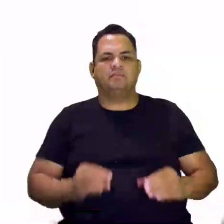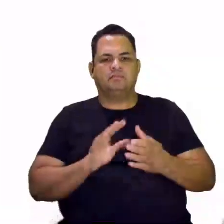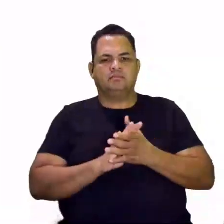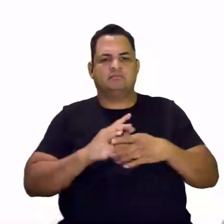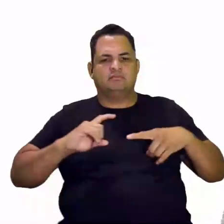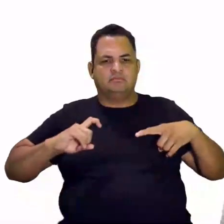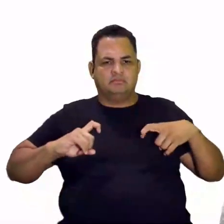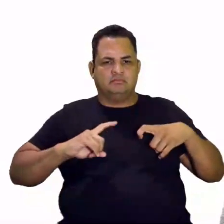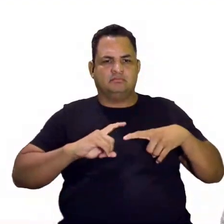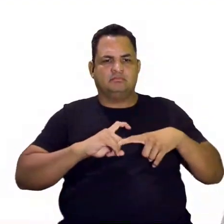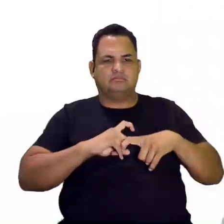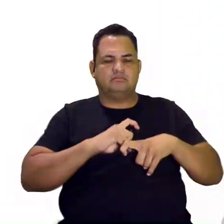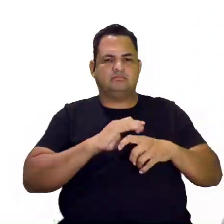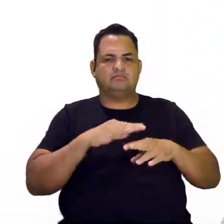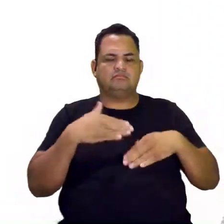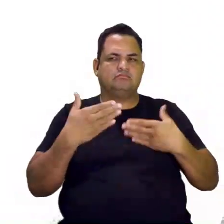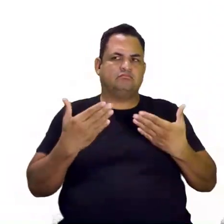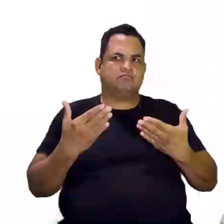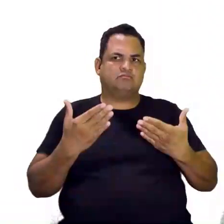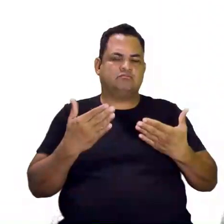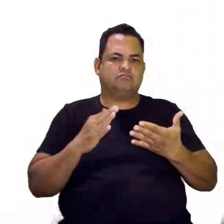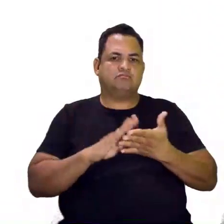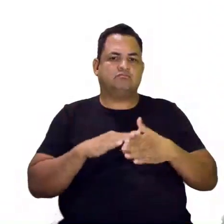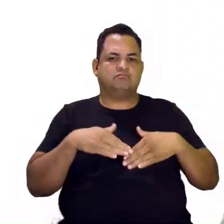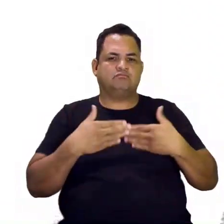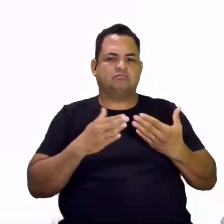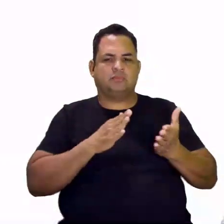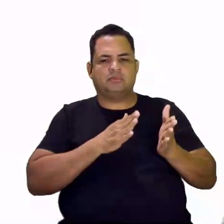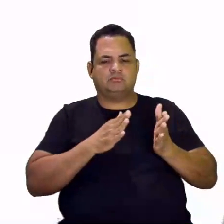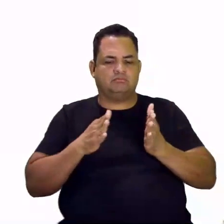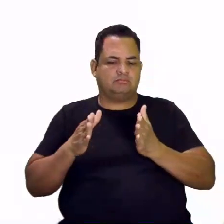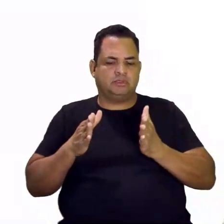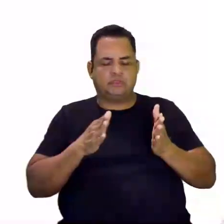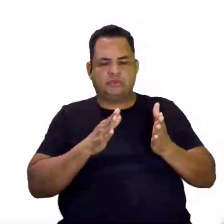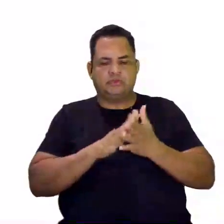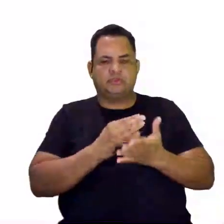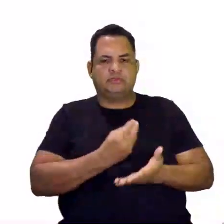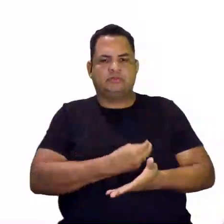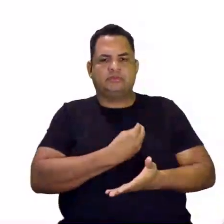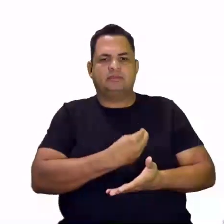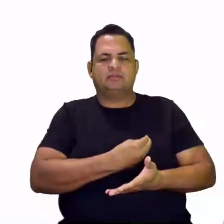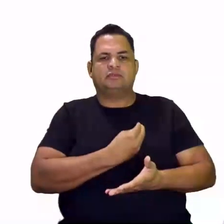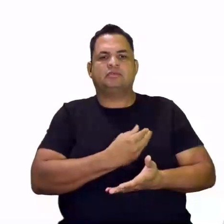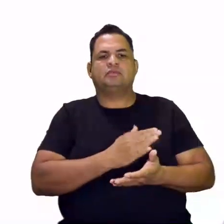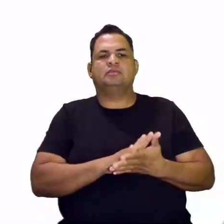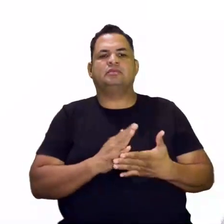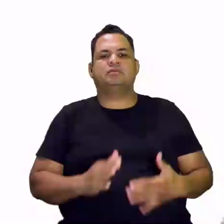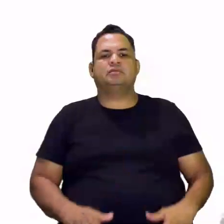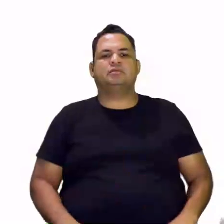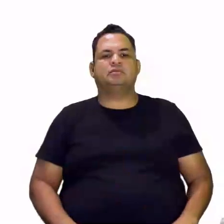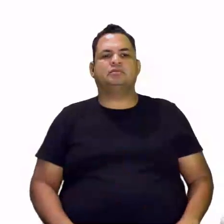bactéria... Em um determinado momento da sua vida, ela